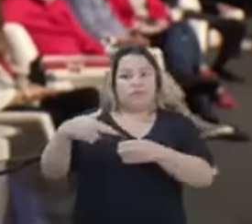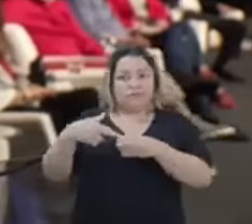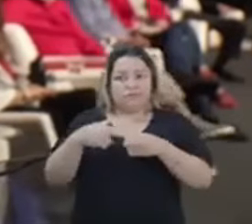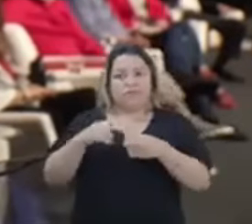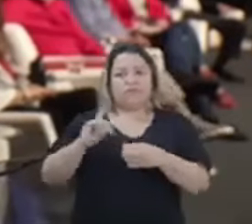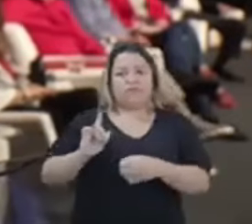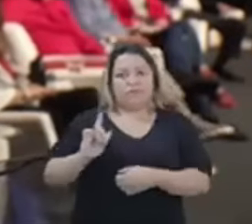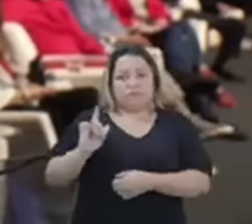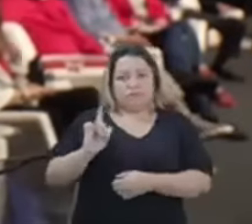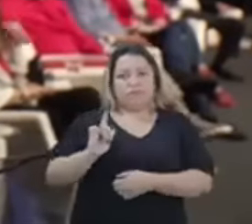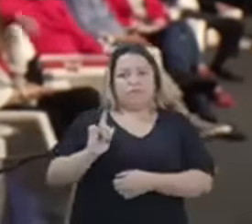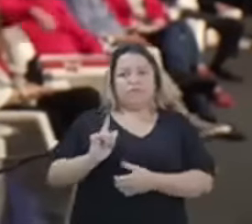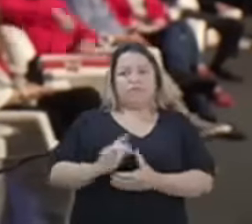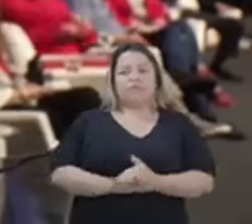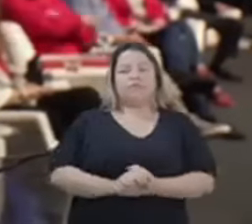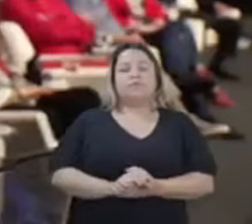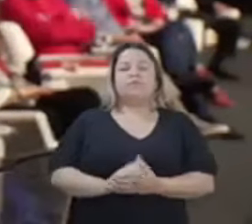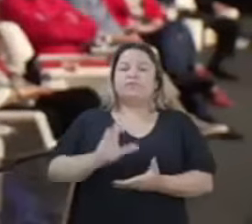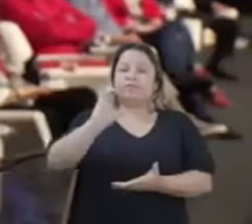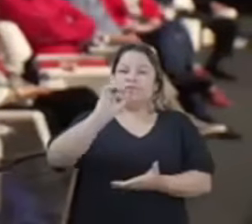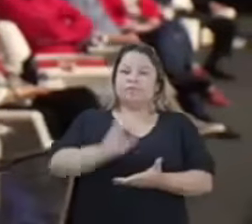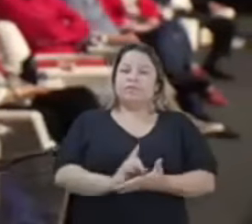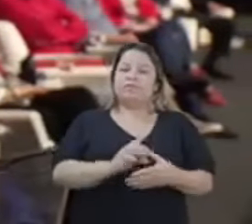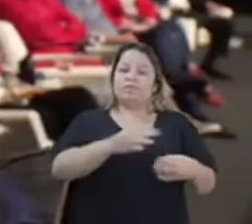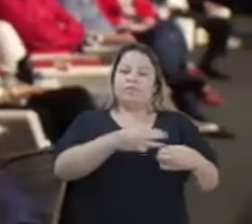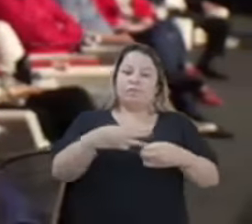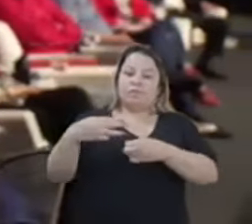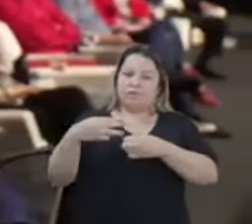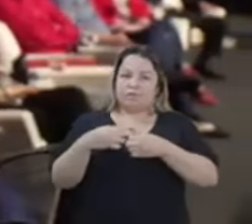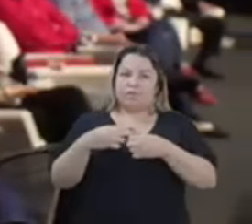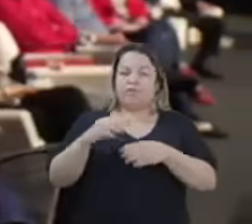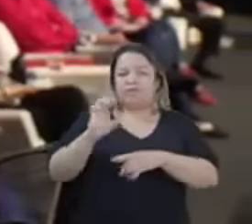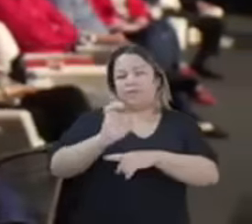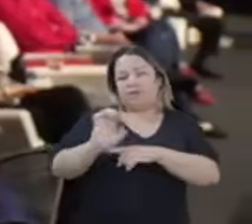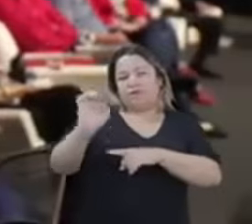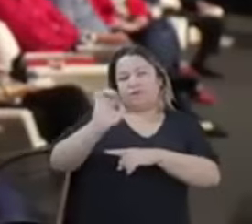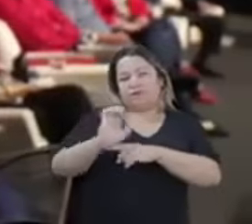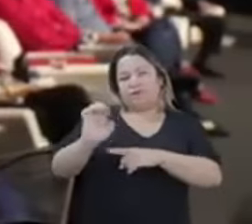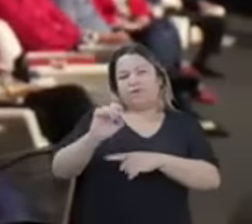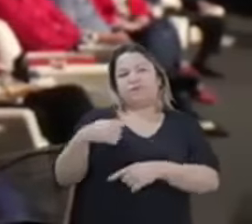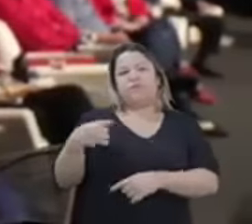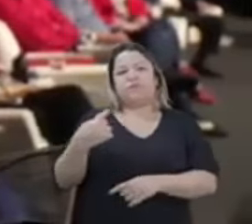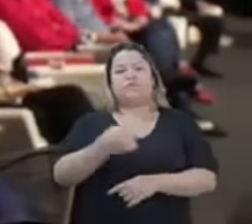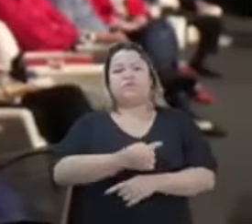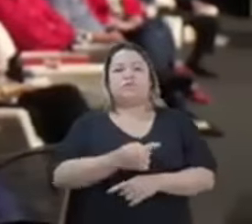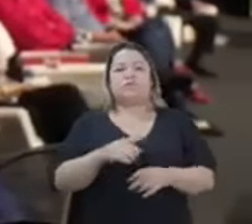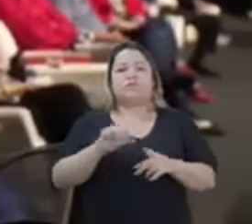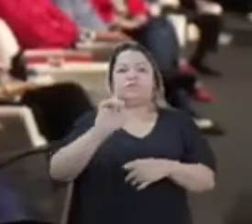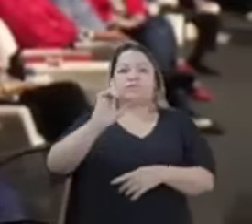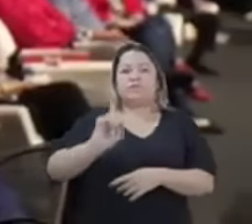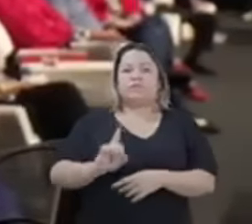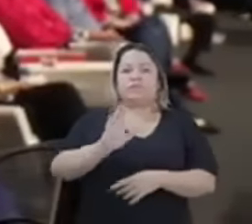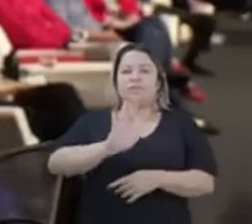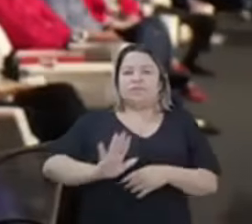temos regionais, dos diretórios municipais, diretórios estaduais e da nossa nova direção nacional.